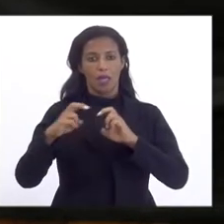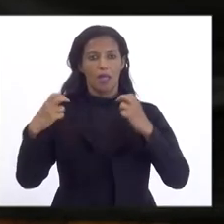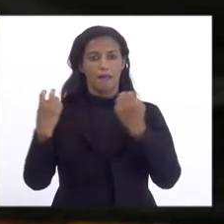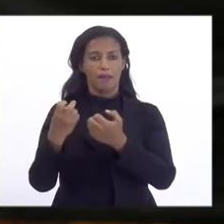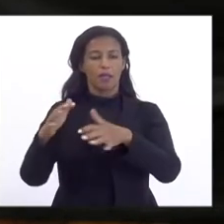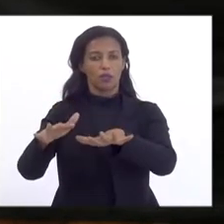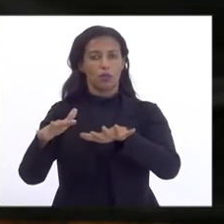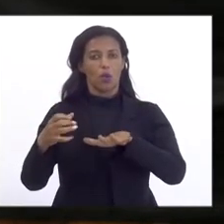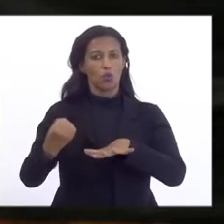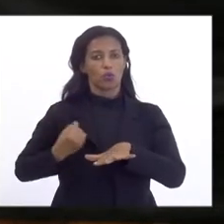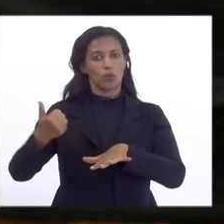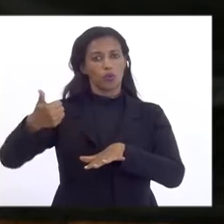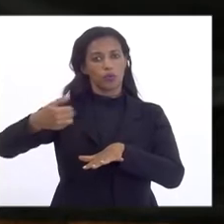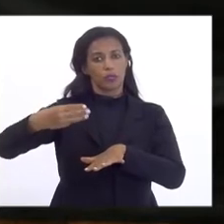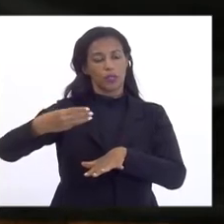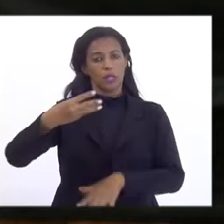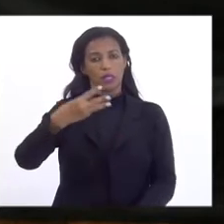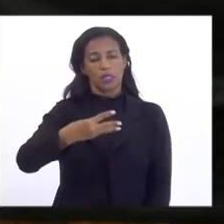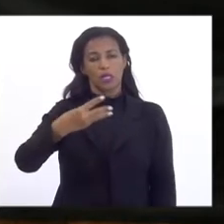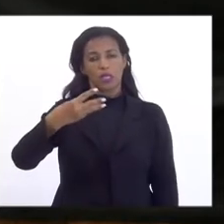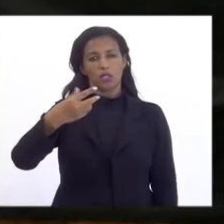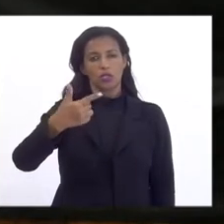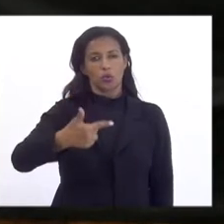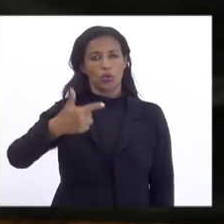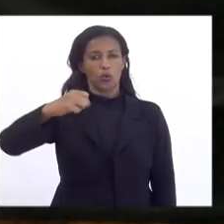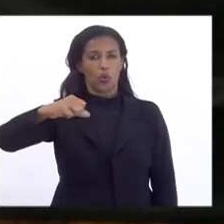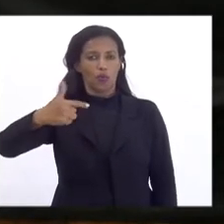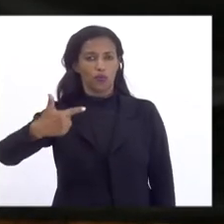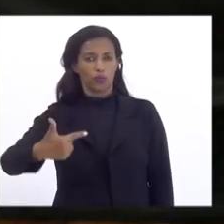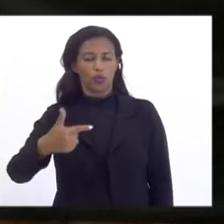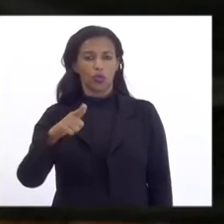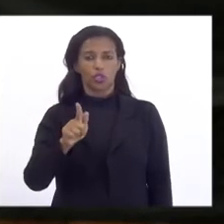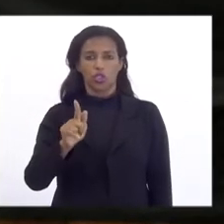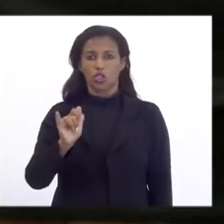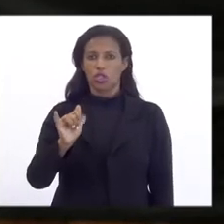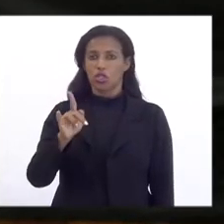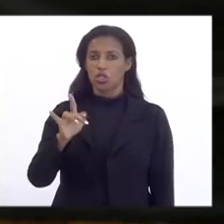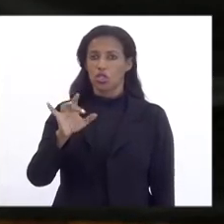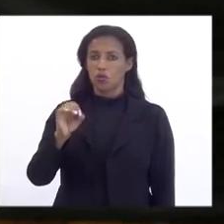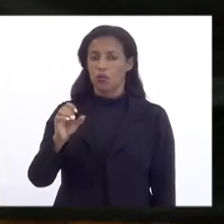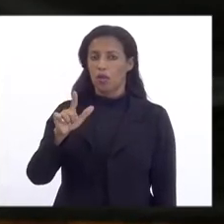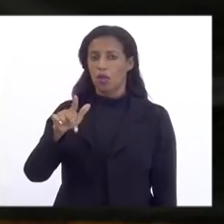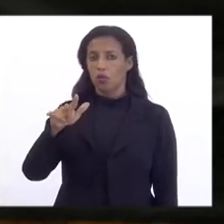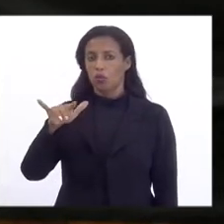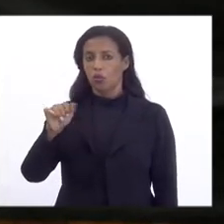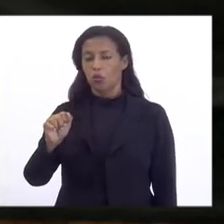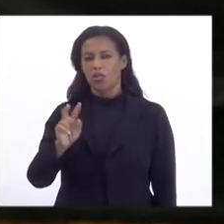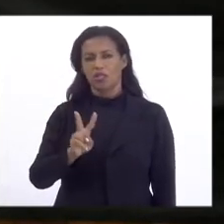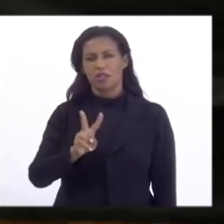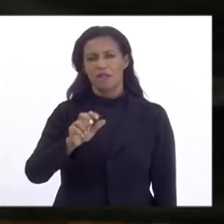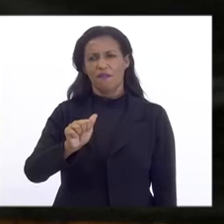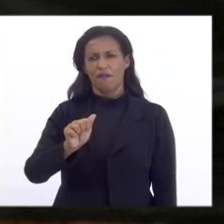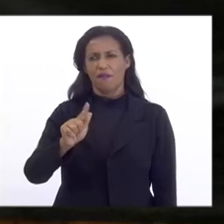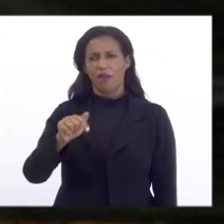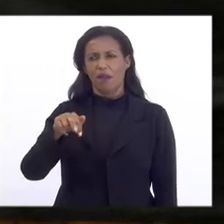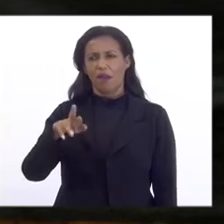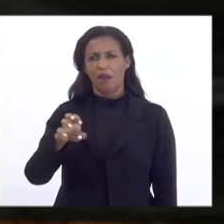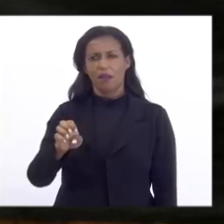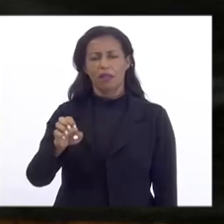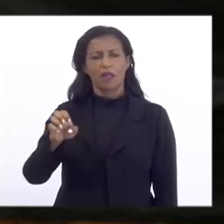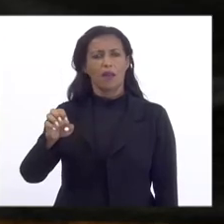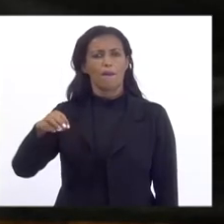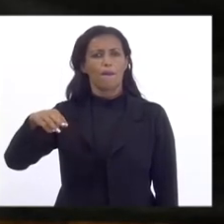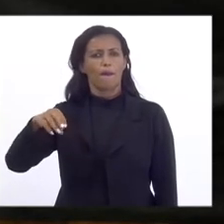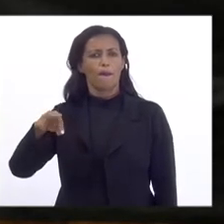Emendas de plenário ao projeto de lei 3292-2014, autoria do deputado Gilberto Palmares, Luiz Martins, Luiz Paulo e Wagner Montes. O